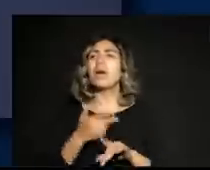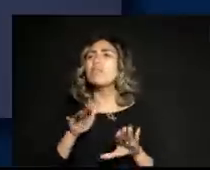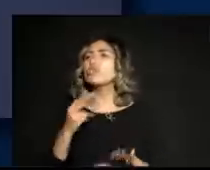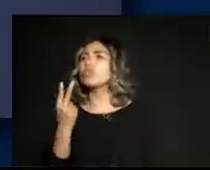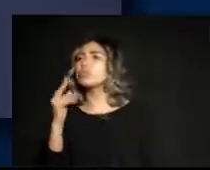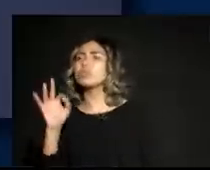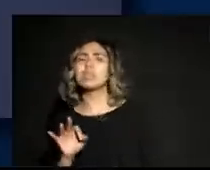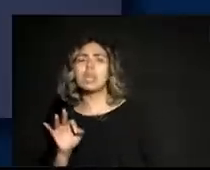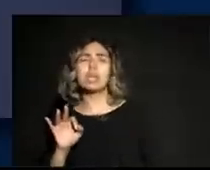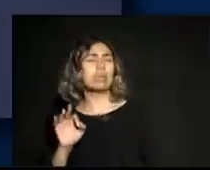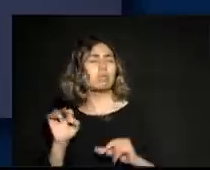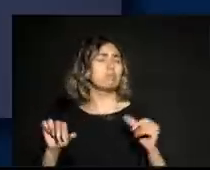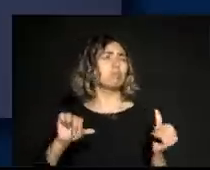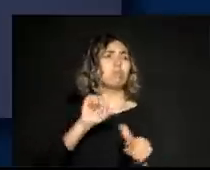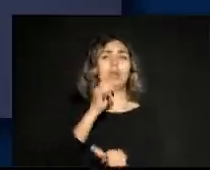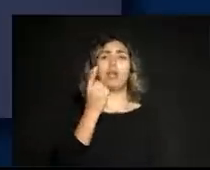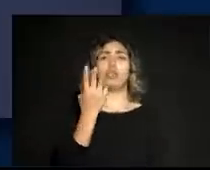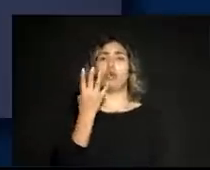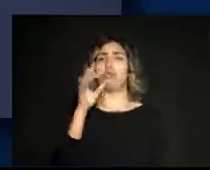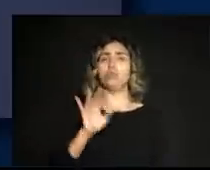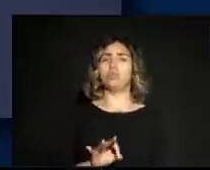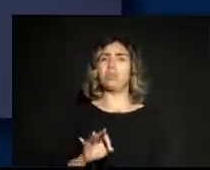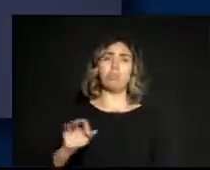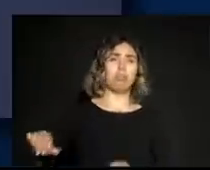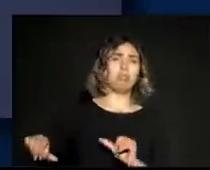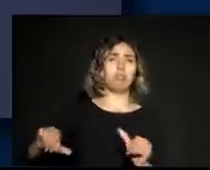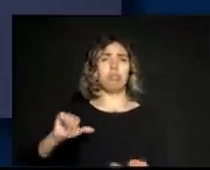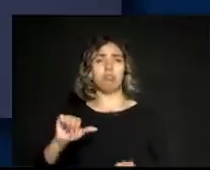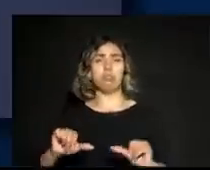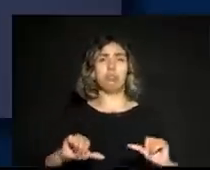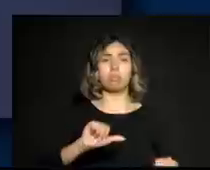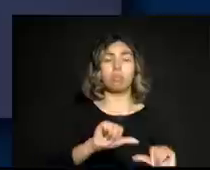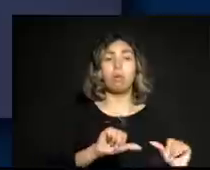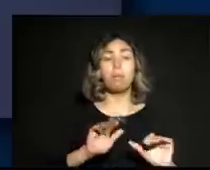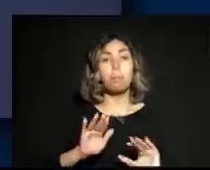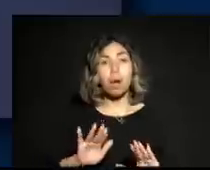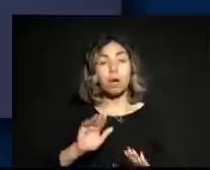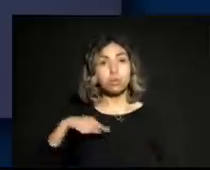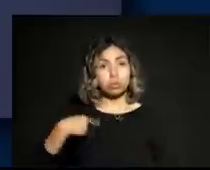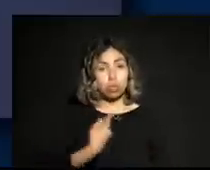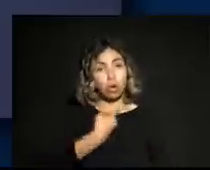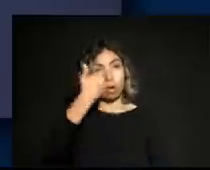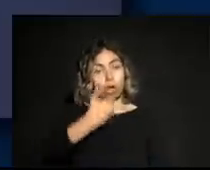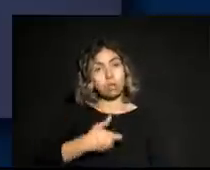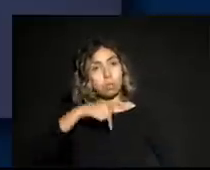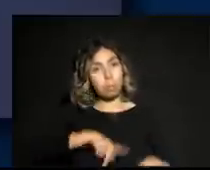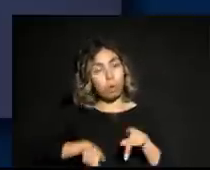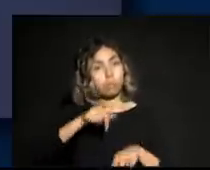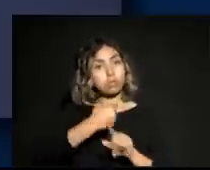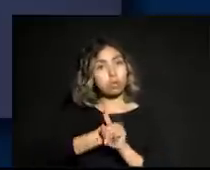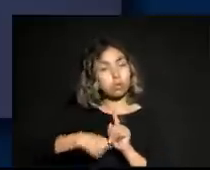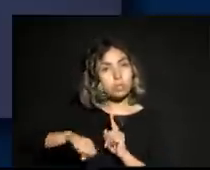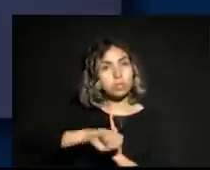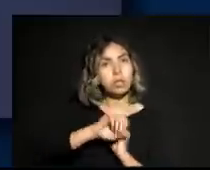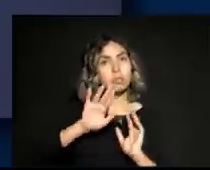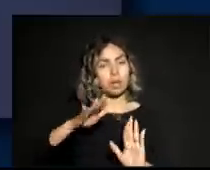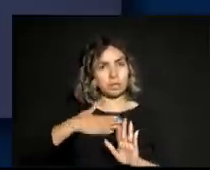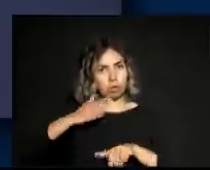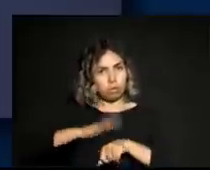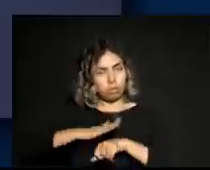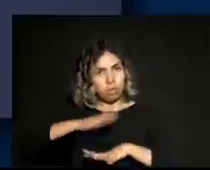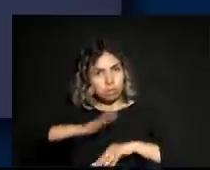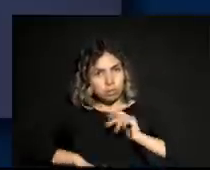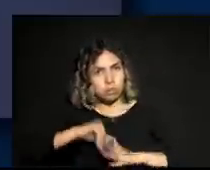outro Ah tá 14 agora nós como sociedade e de novo não foi a obra de uma tô vendo vai não foi nossa obra